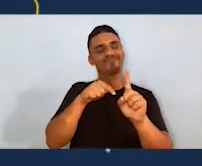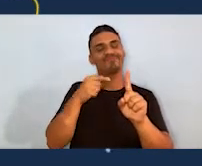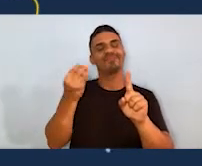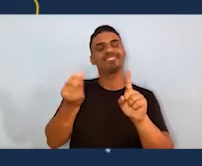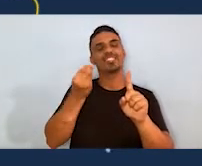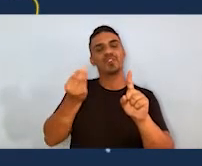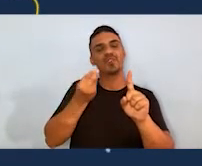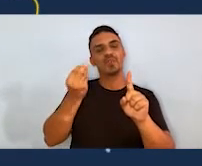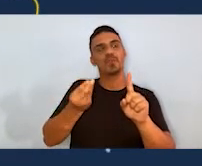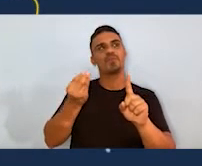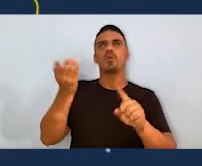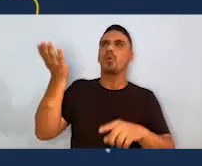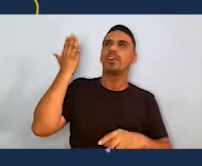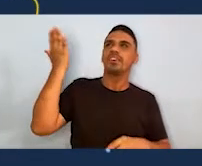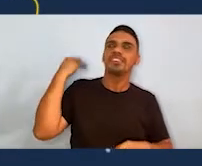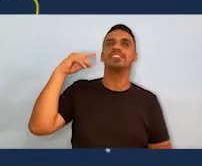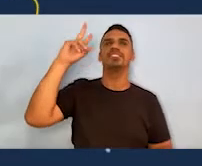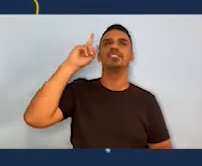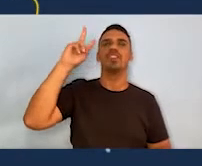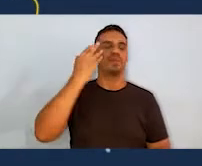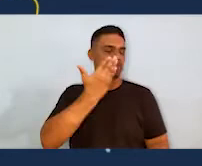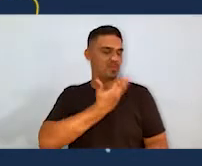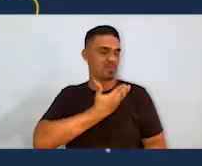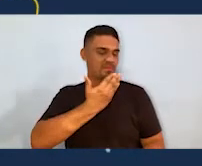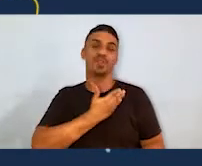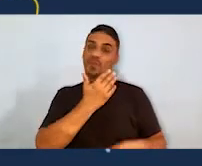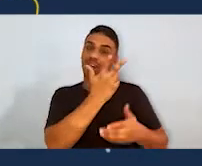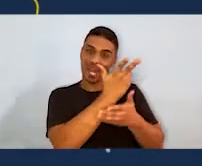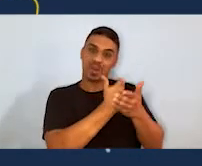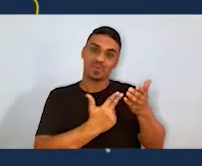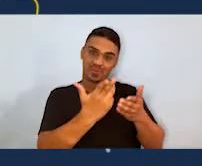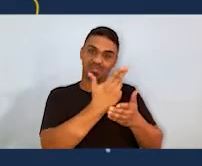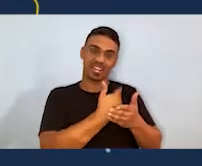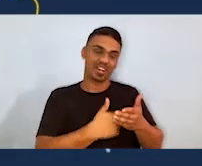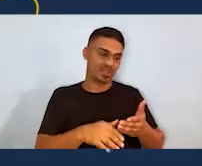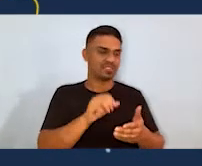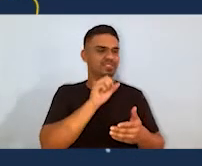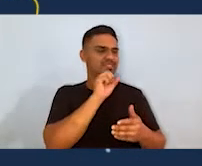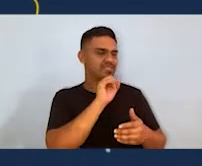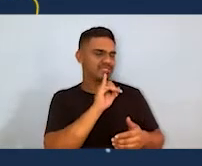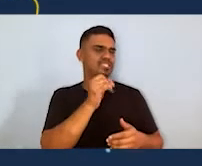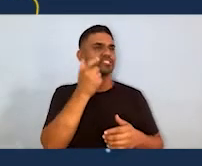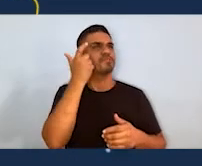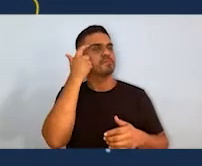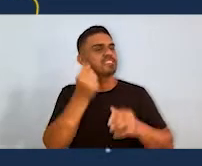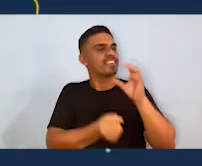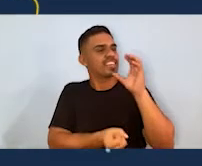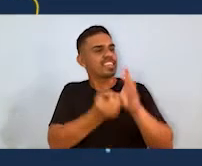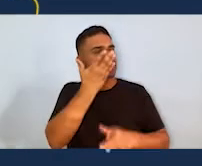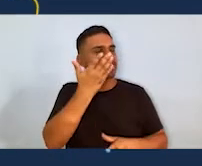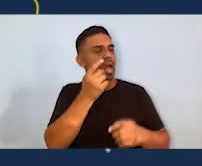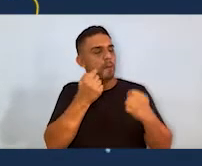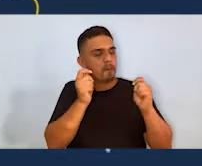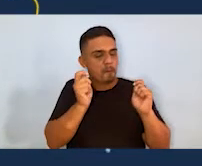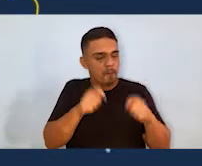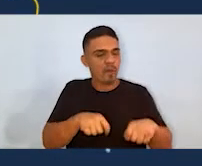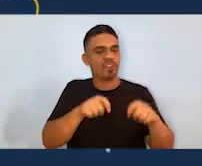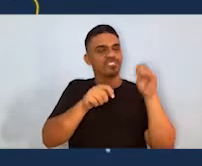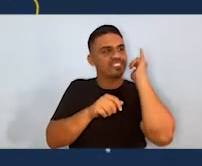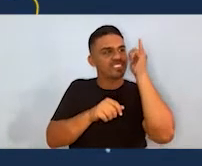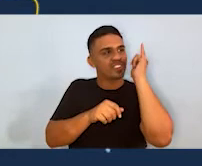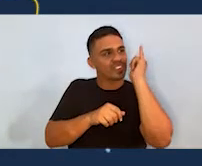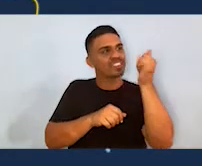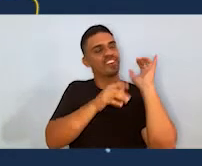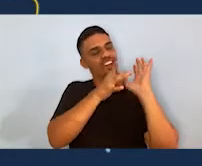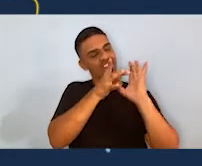e eu estava falando disso outro dia com um amigo que é ilustrador, que quando a gente vai criar alguma coisa, você pode dar um contexto. Então, para quem